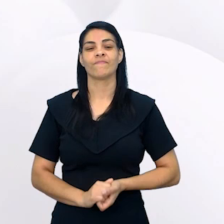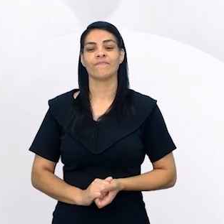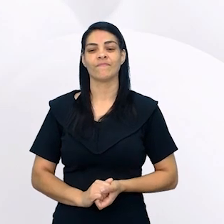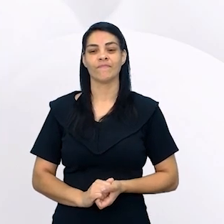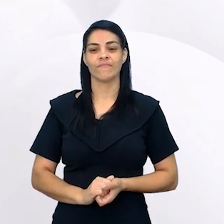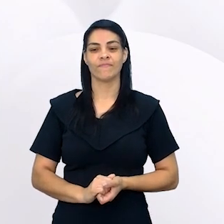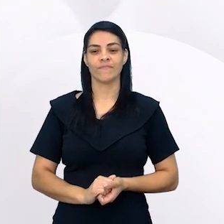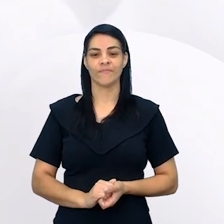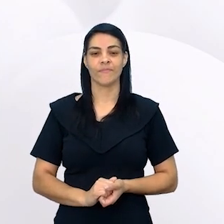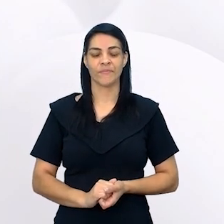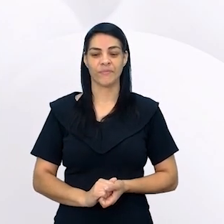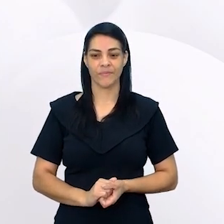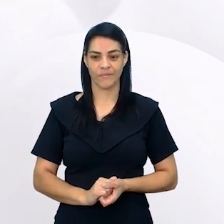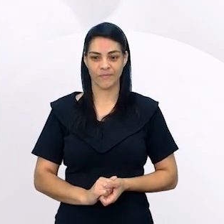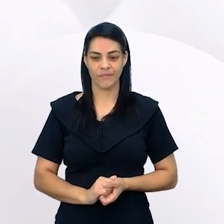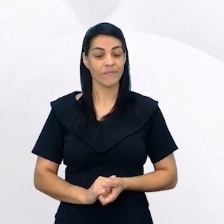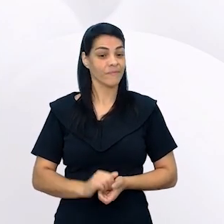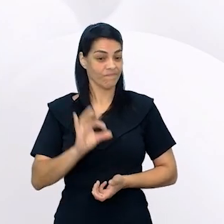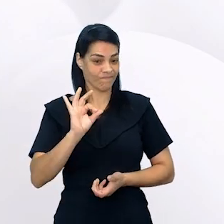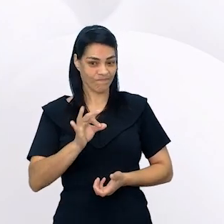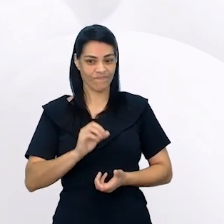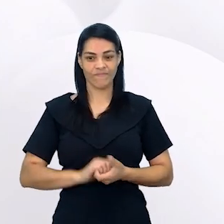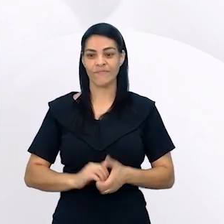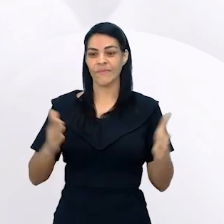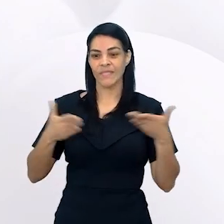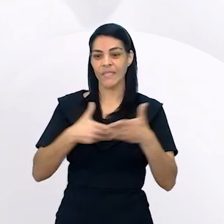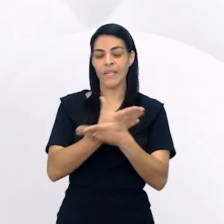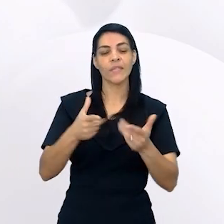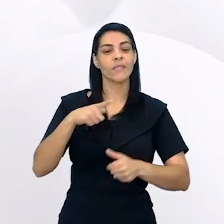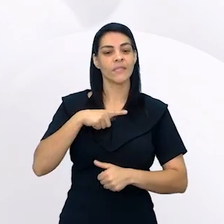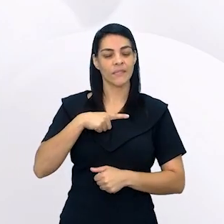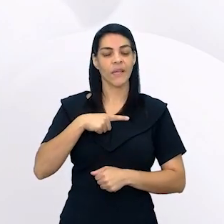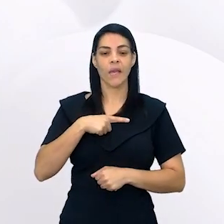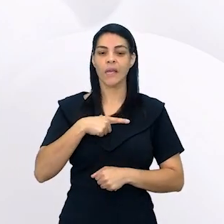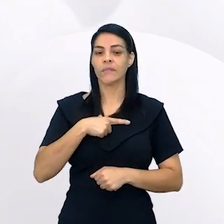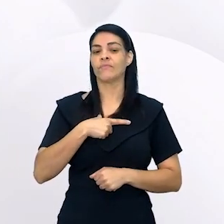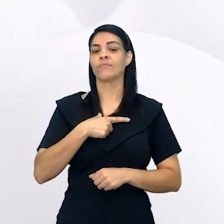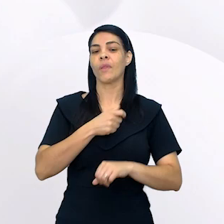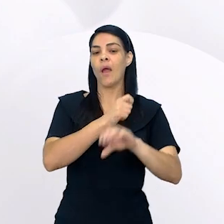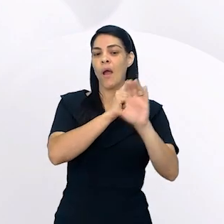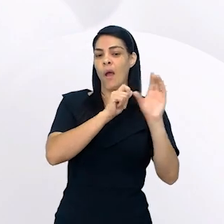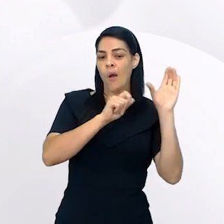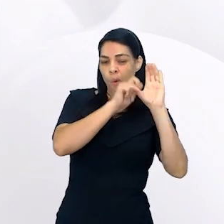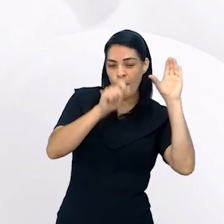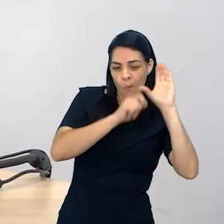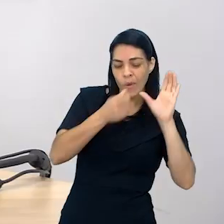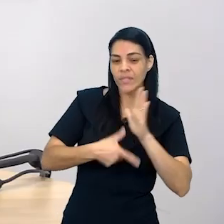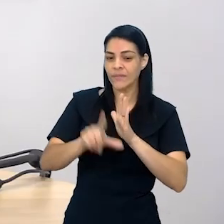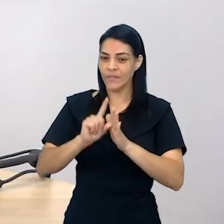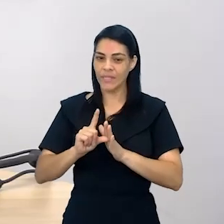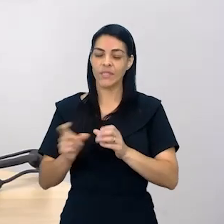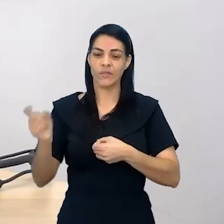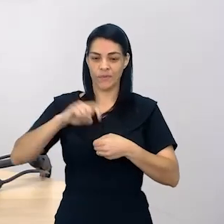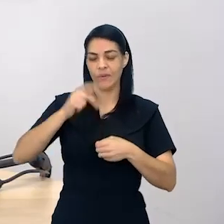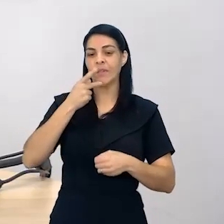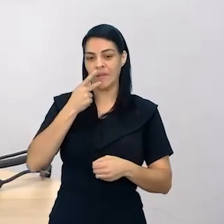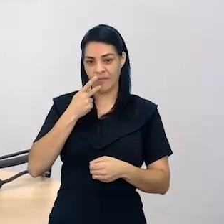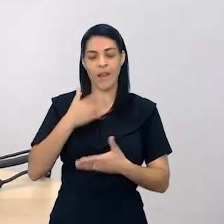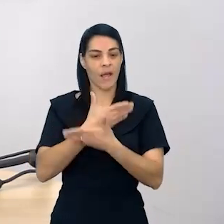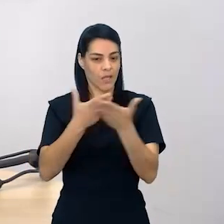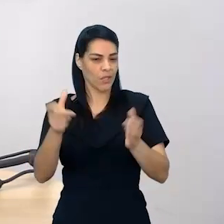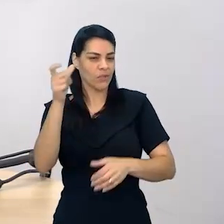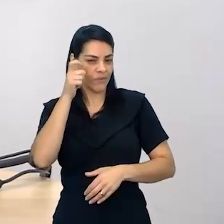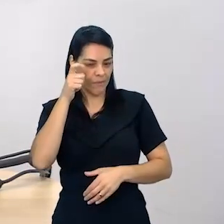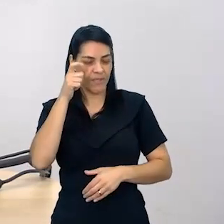assertiva correto agora a gente tem um vídeo antes de eu voltar a falar então a gente vai acessar esse videozinho né